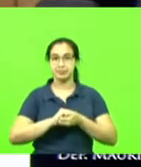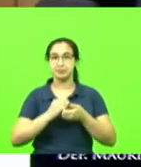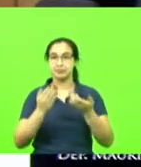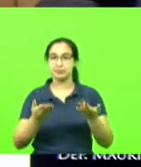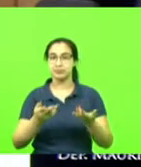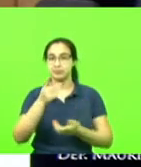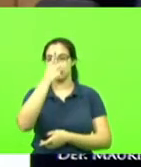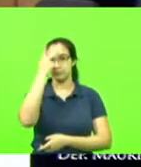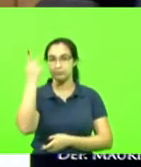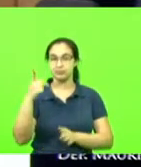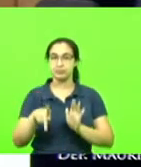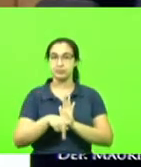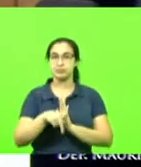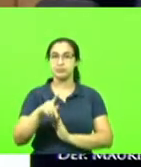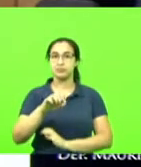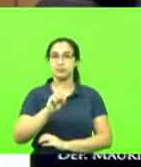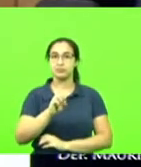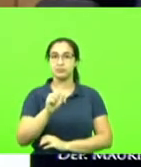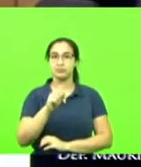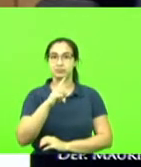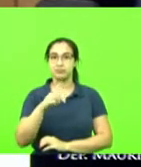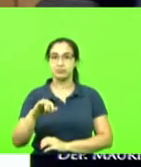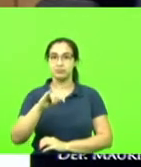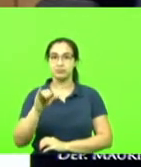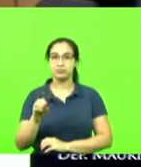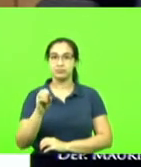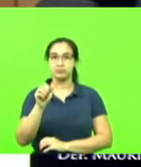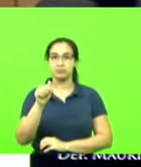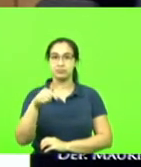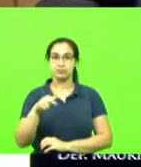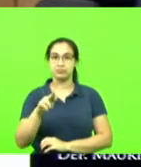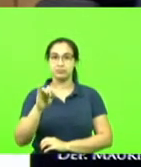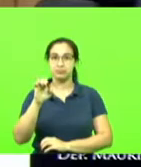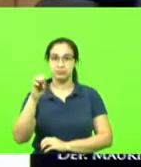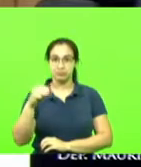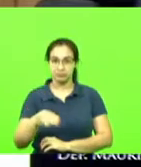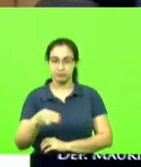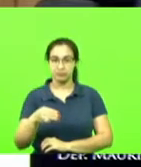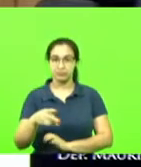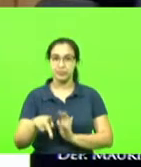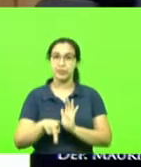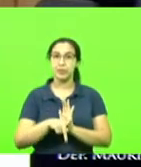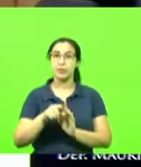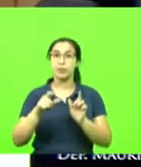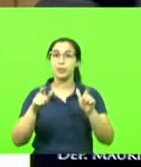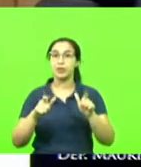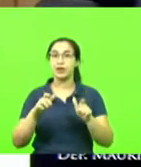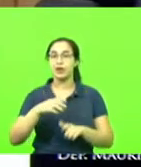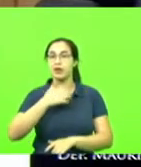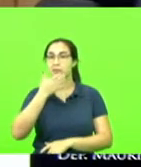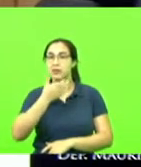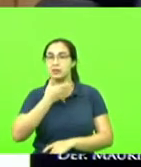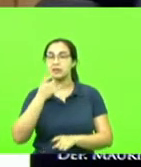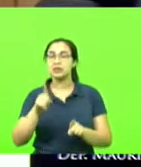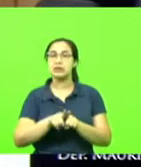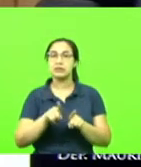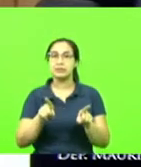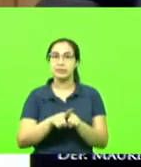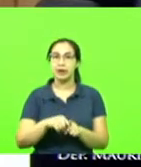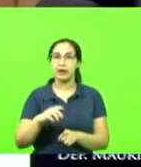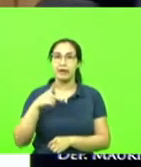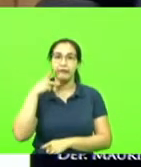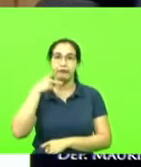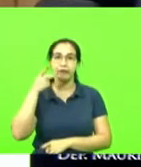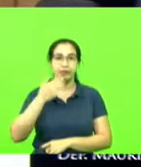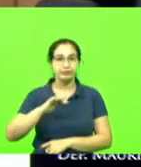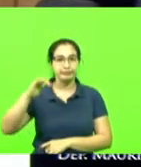Joaquim, capital nacional da maçã e capital catarinense dos vinhos finos de altitude. Essa moção se faz jus